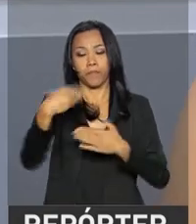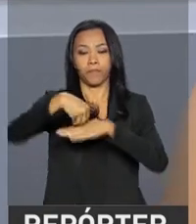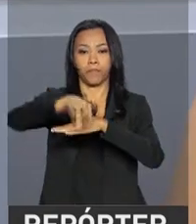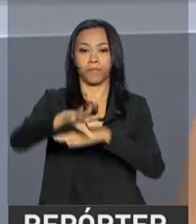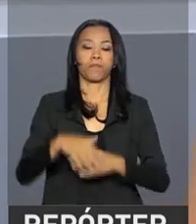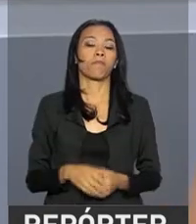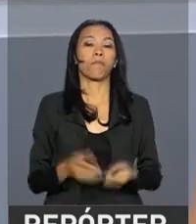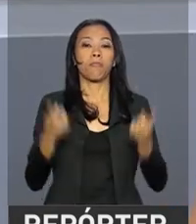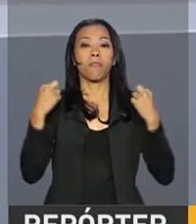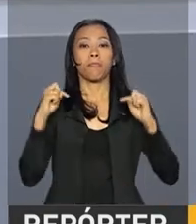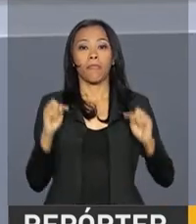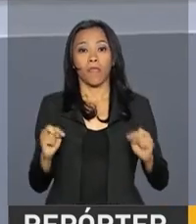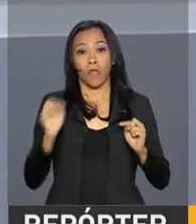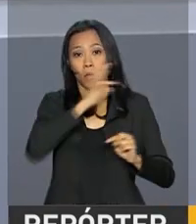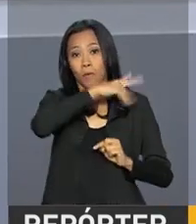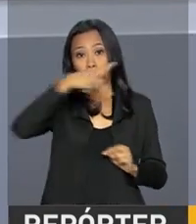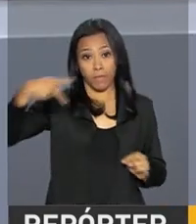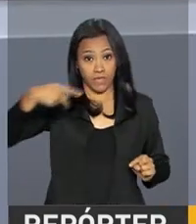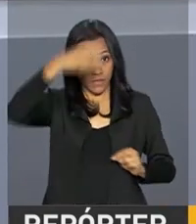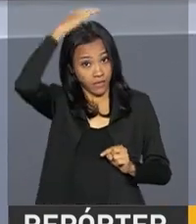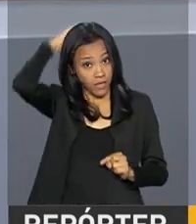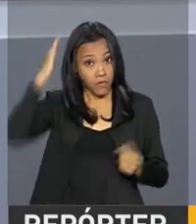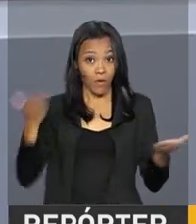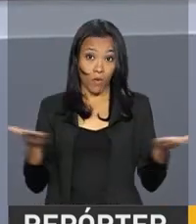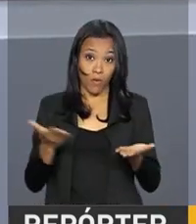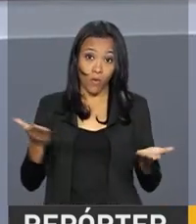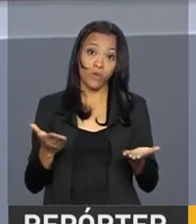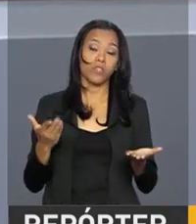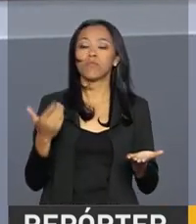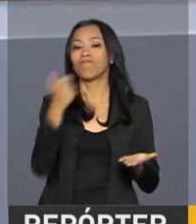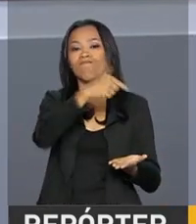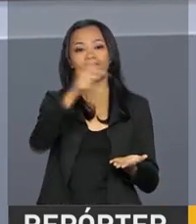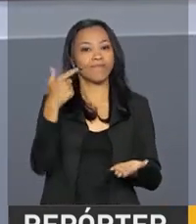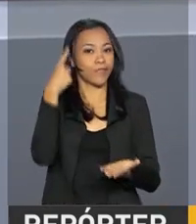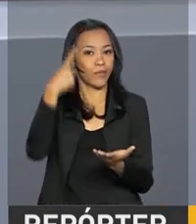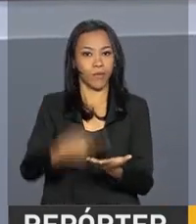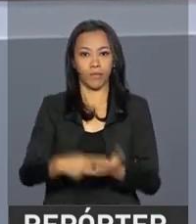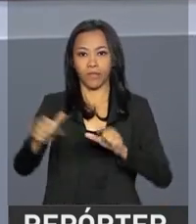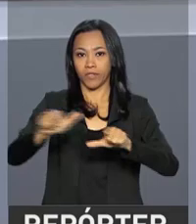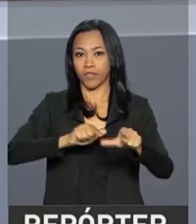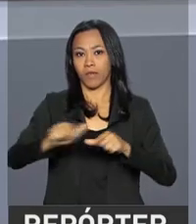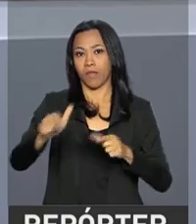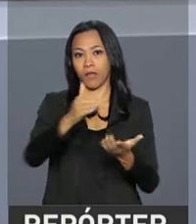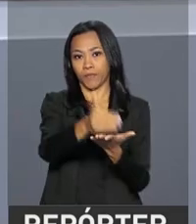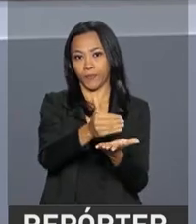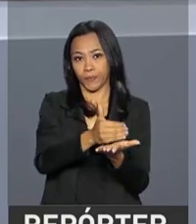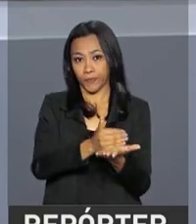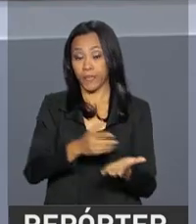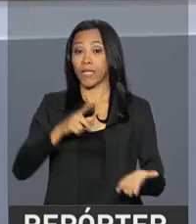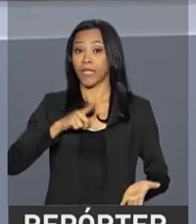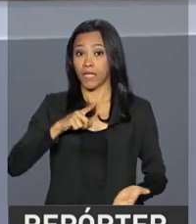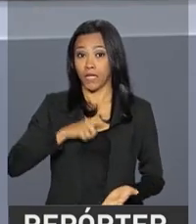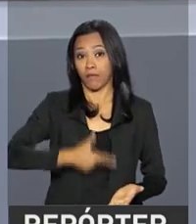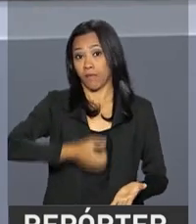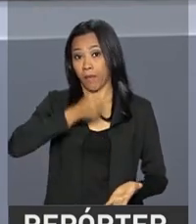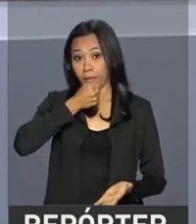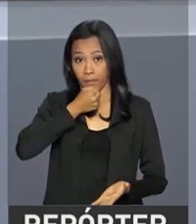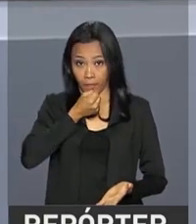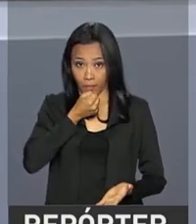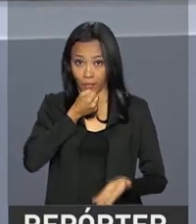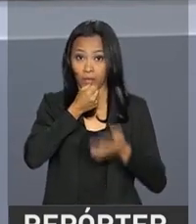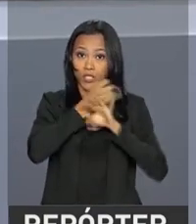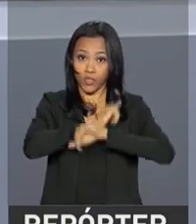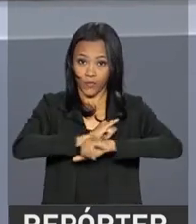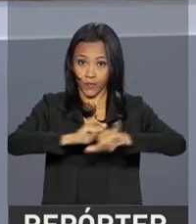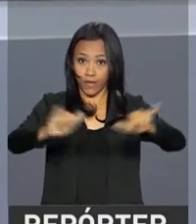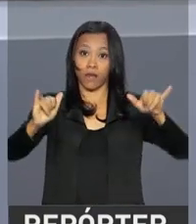o presidente michel temer hoje segue sem compromissos oficiais na agenda em uma gravação direcionada à população da região centro oeste